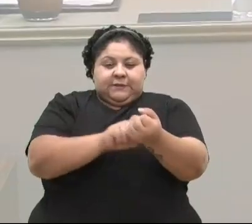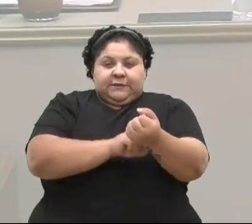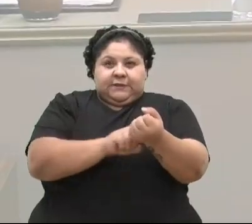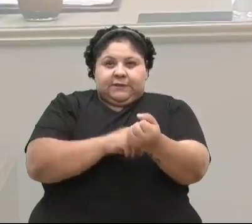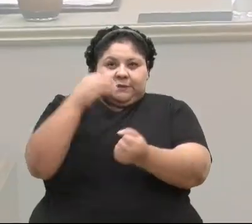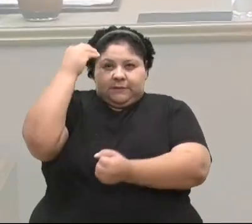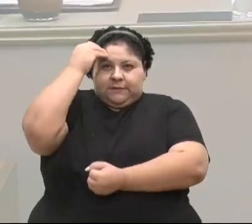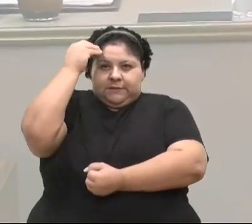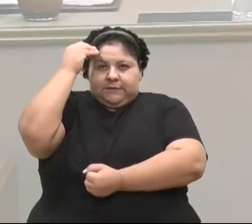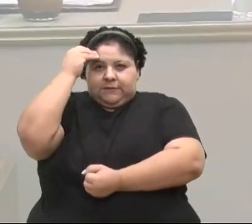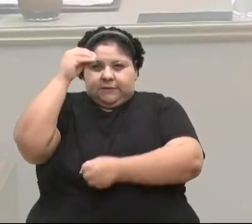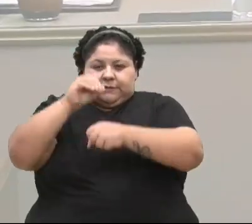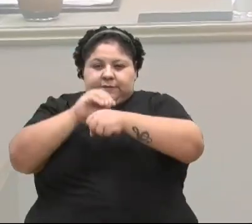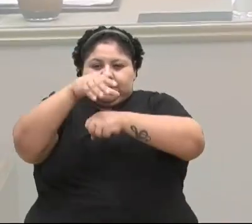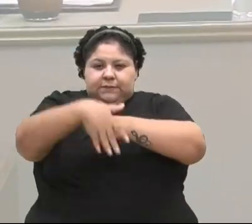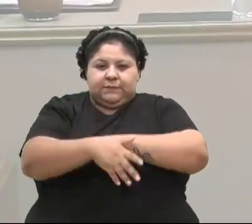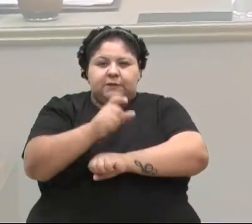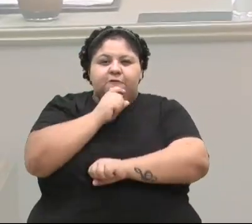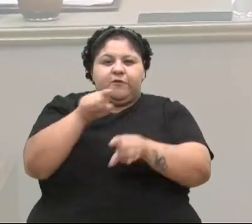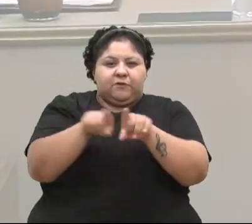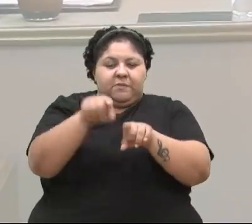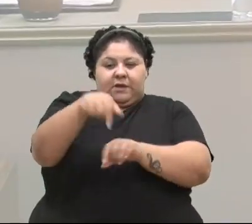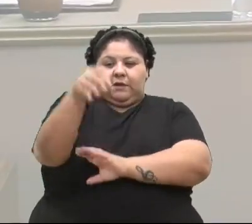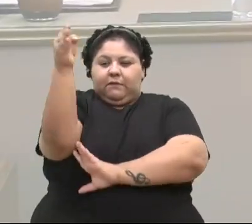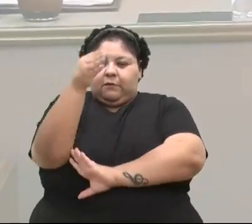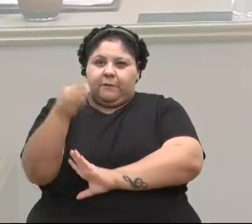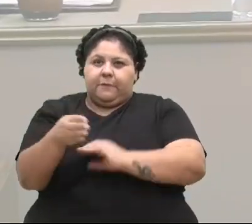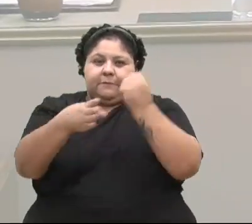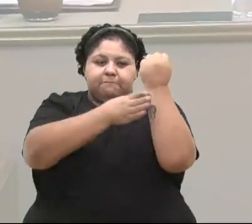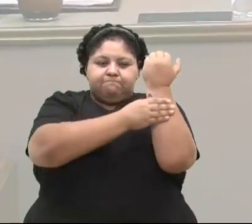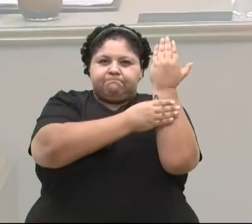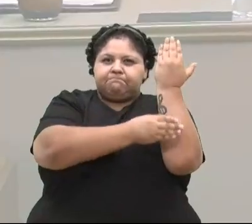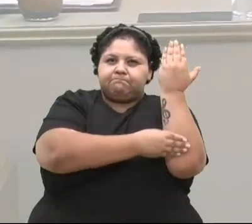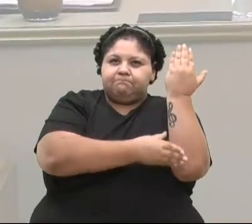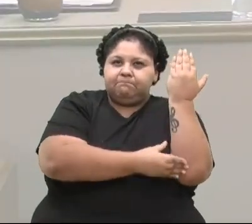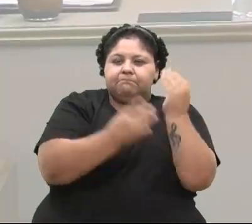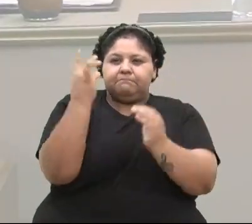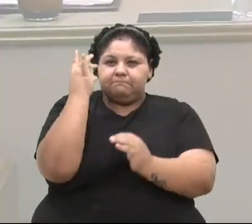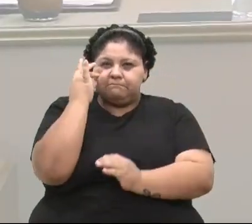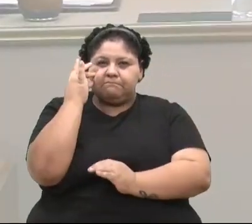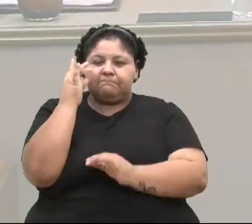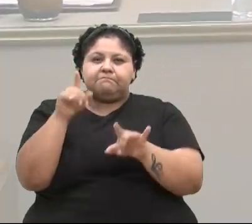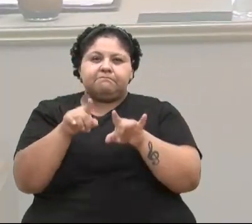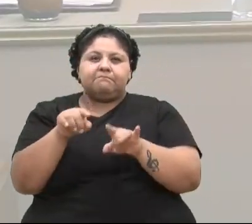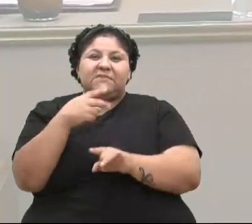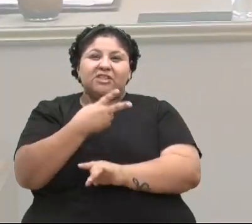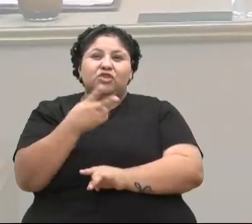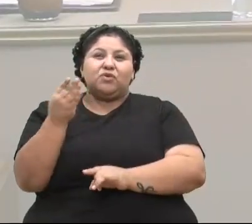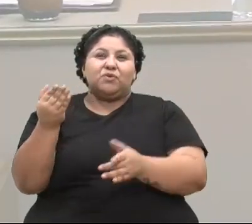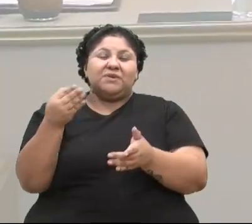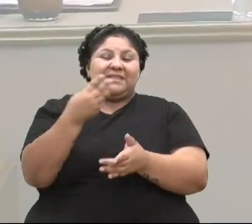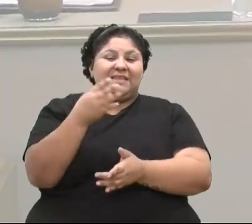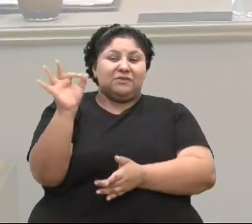infecção, exposição ao frio. No Brasil, a fibromialgia está presente em cerca de 2 a 3%